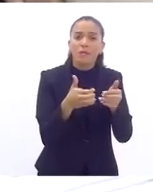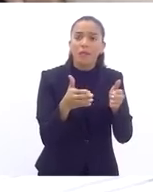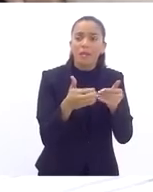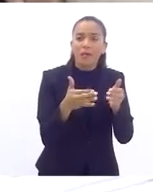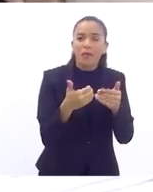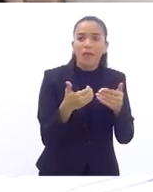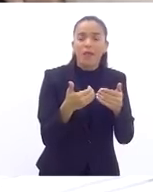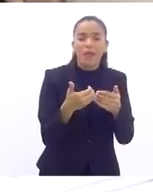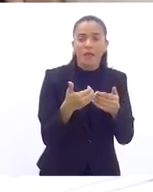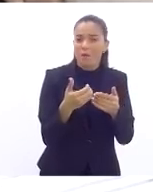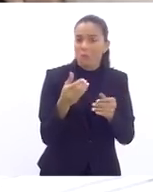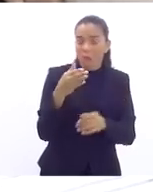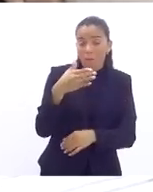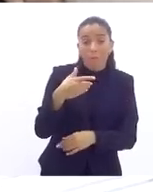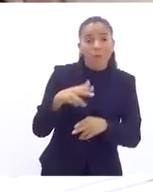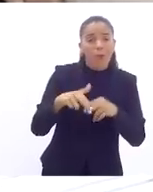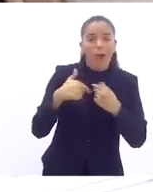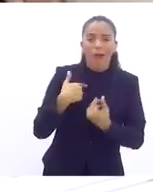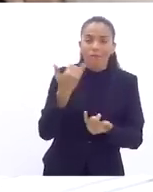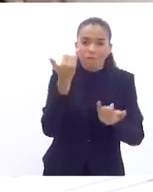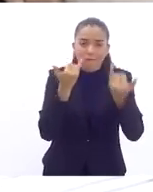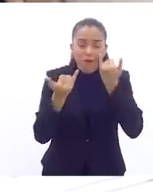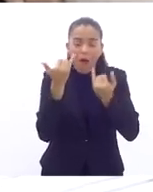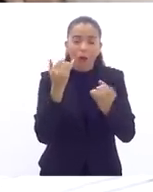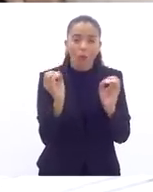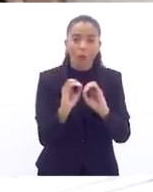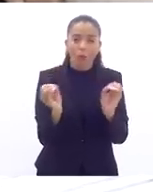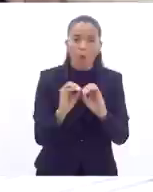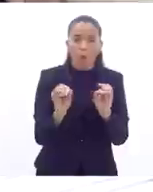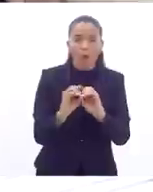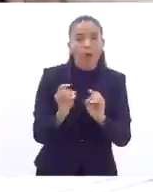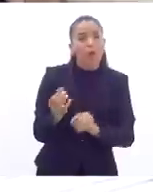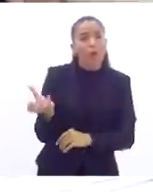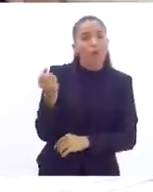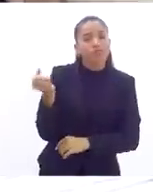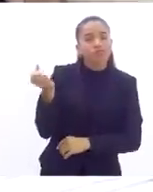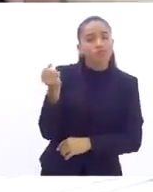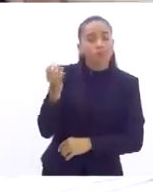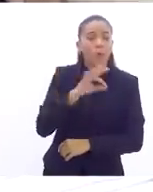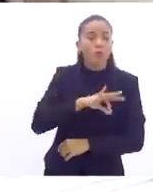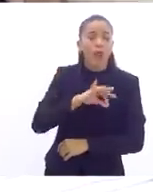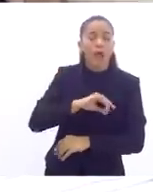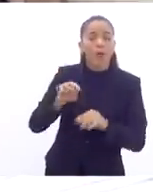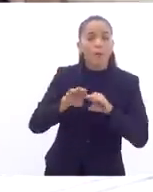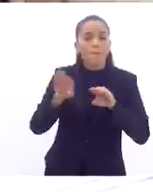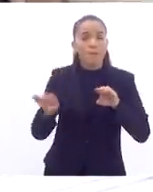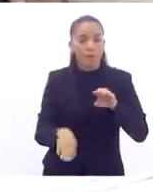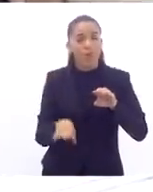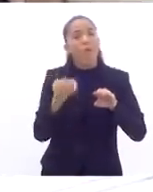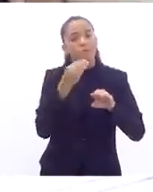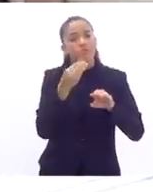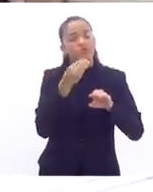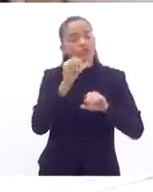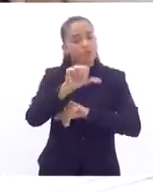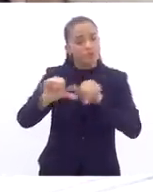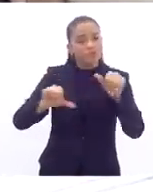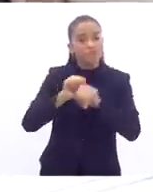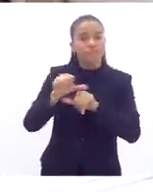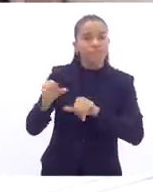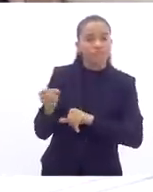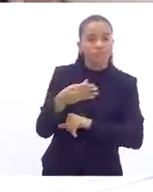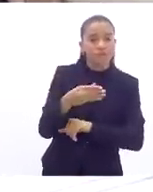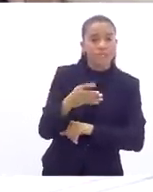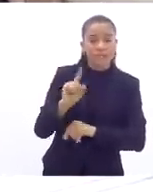Por algum desconhecimento e ficavam até recebendo a menor podendo ter sua atualização e se ela não